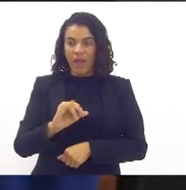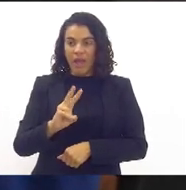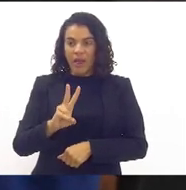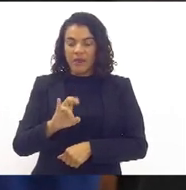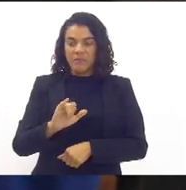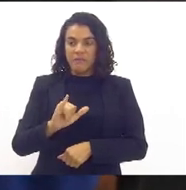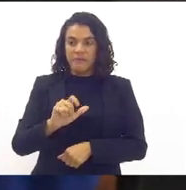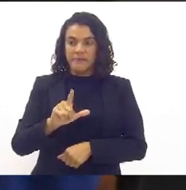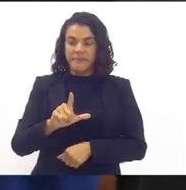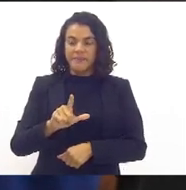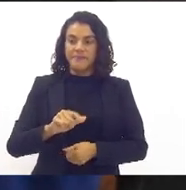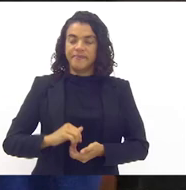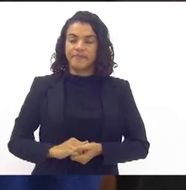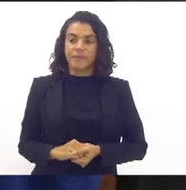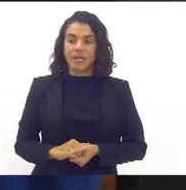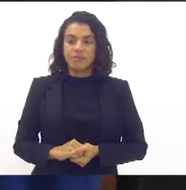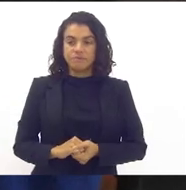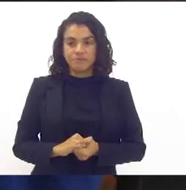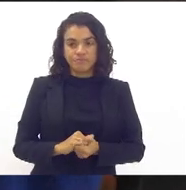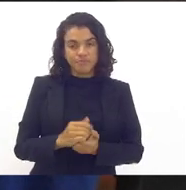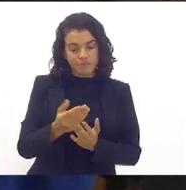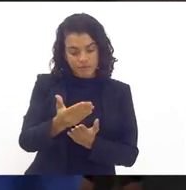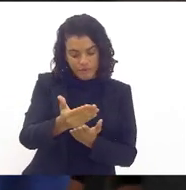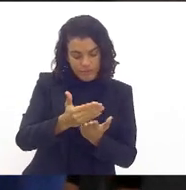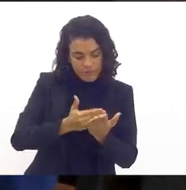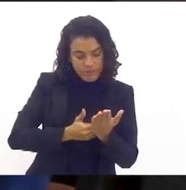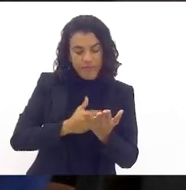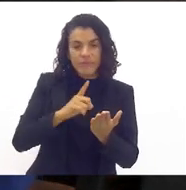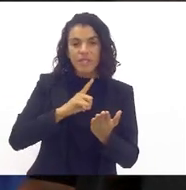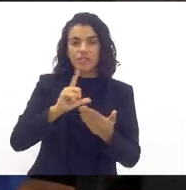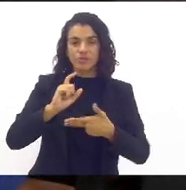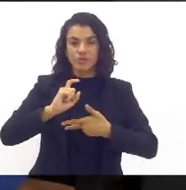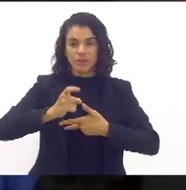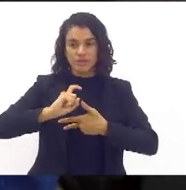E aqui traz só do executivo.